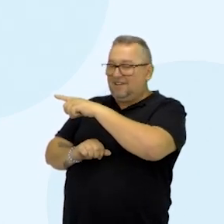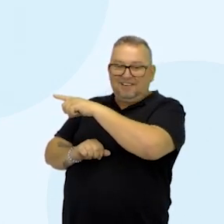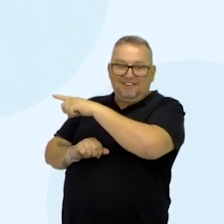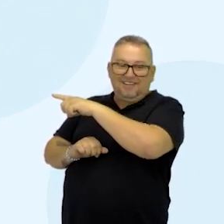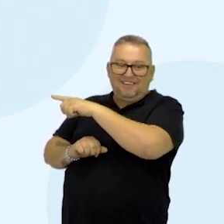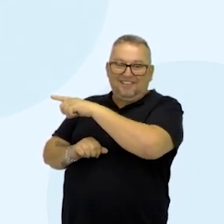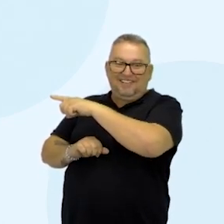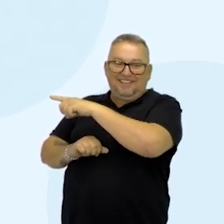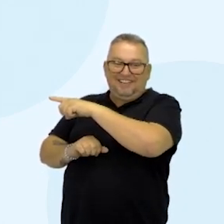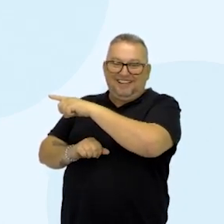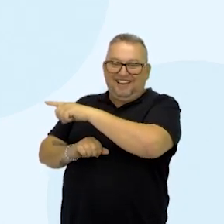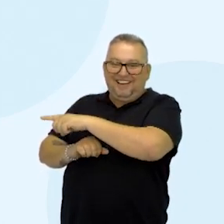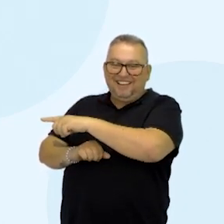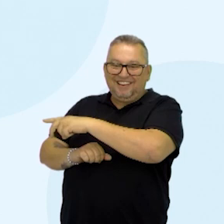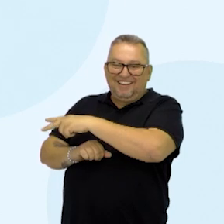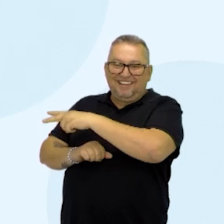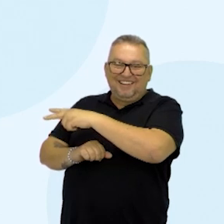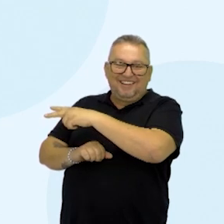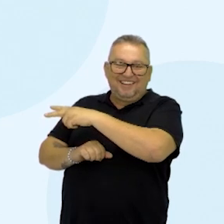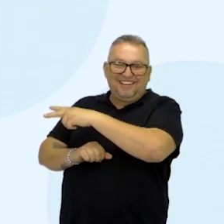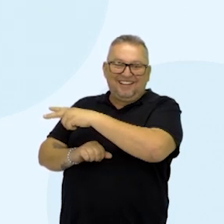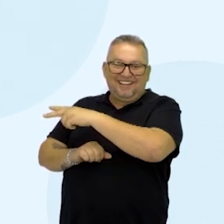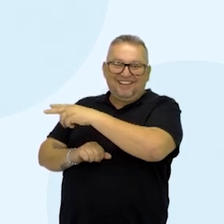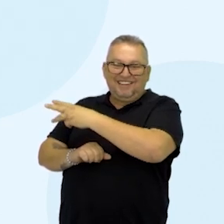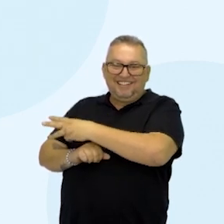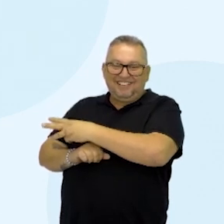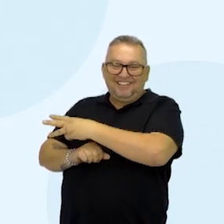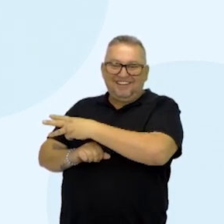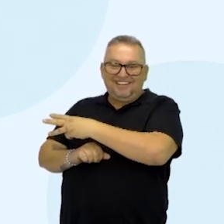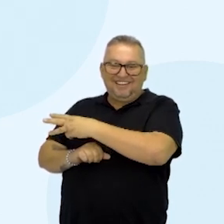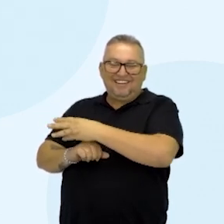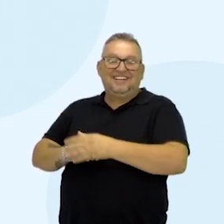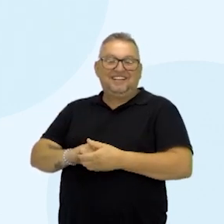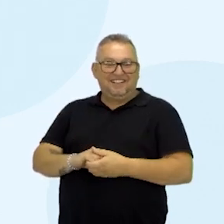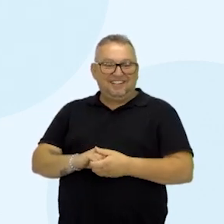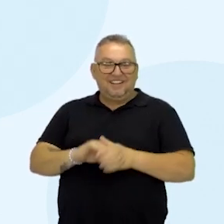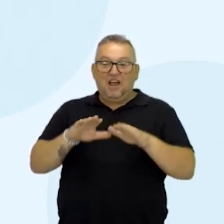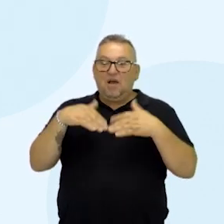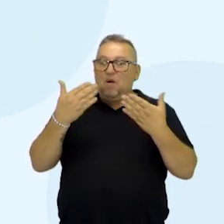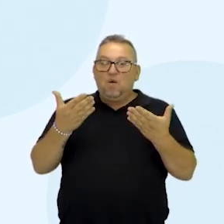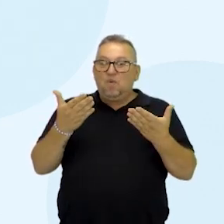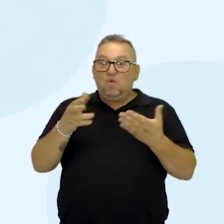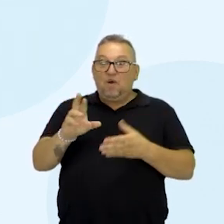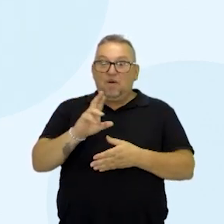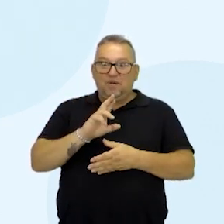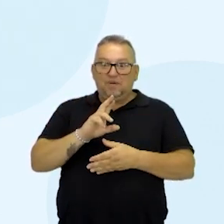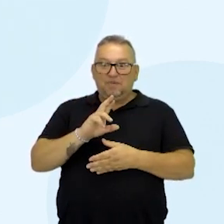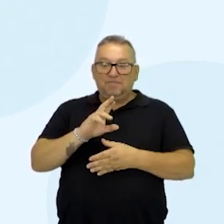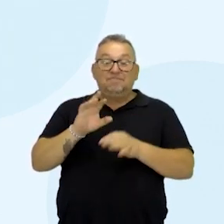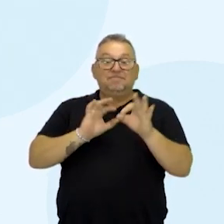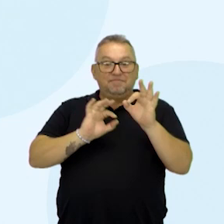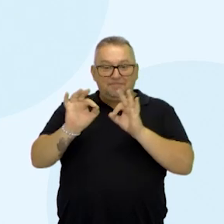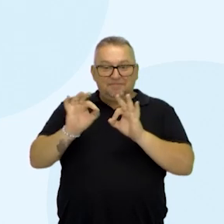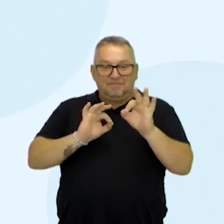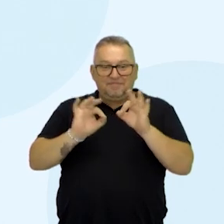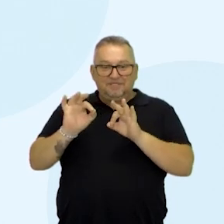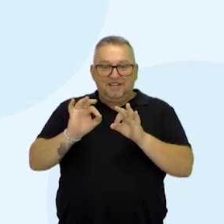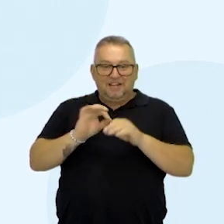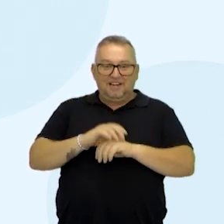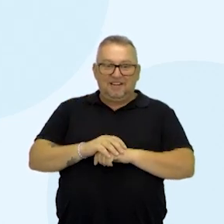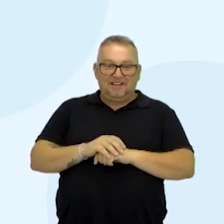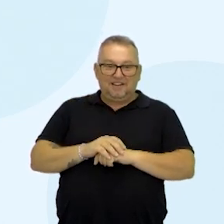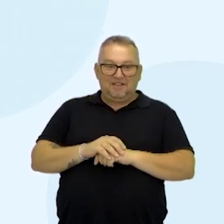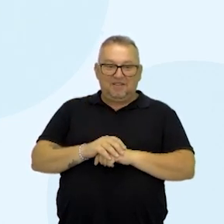B, paralelogramo. Alternativa C, pentagrama. Se prepara aí. Vamos